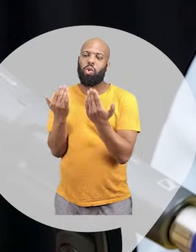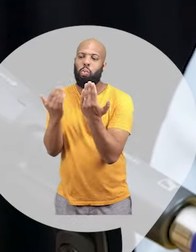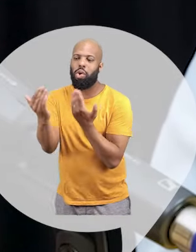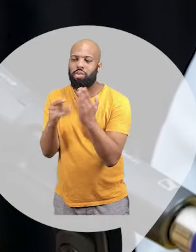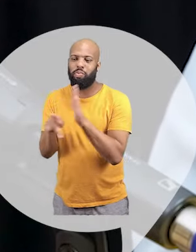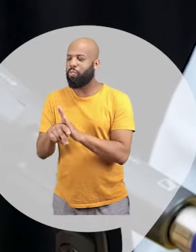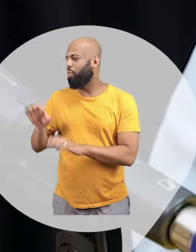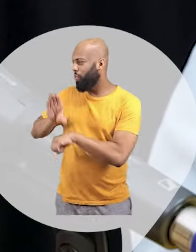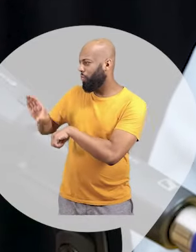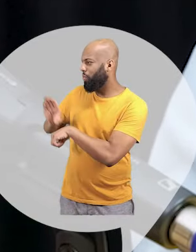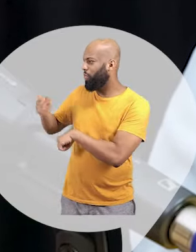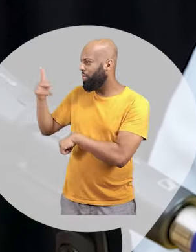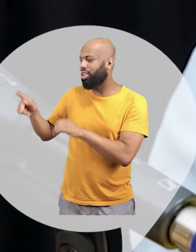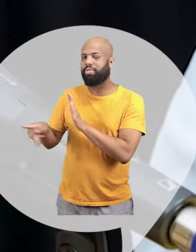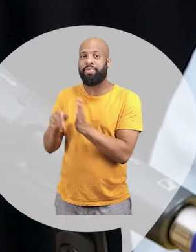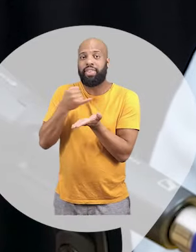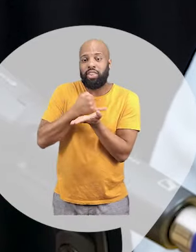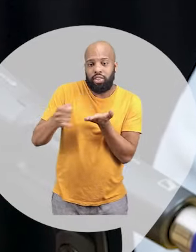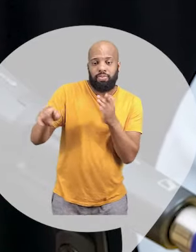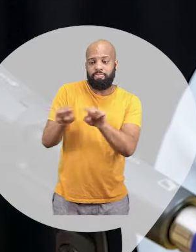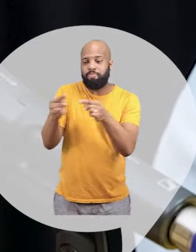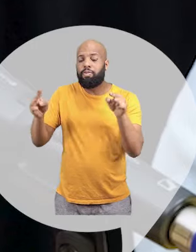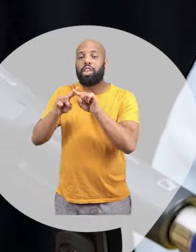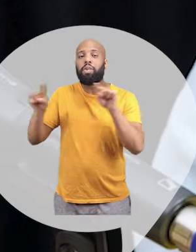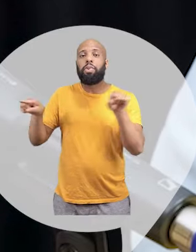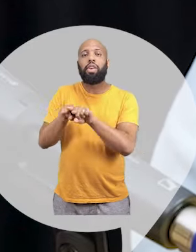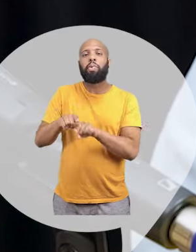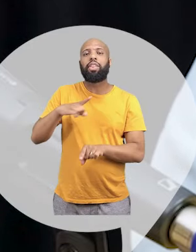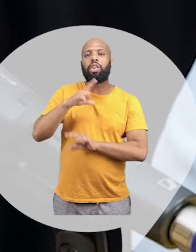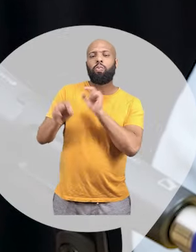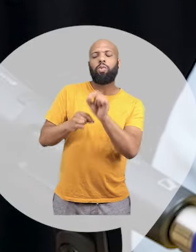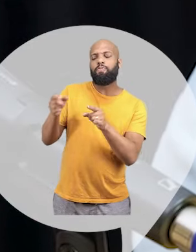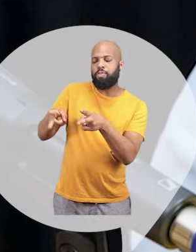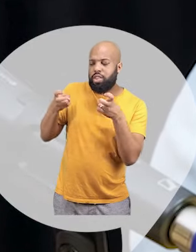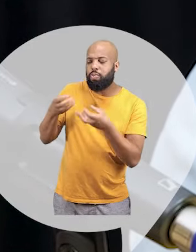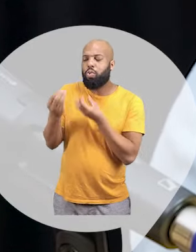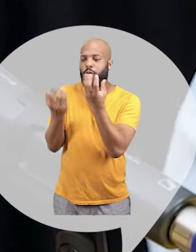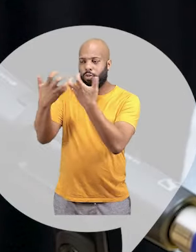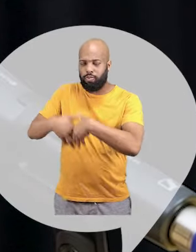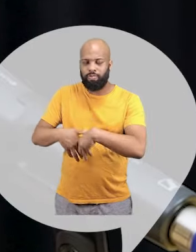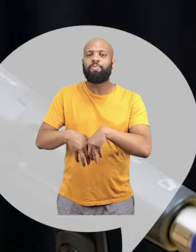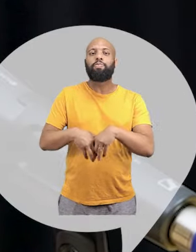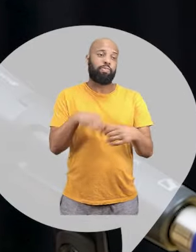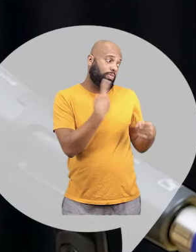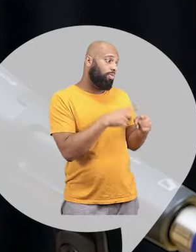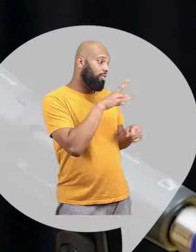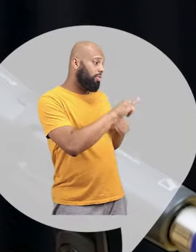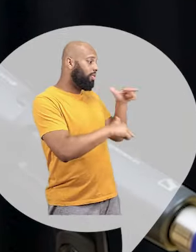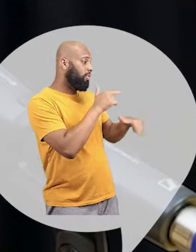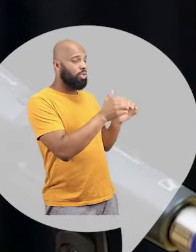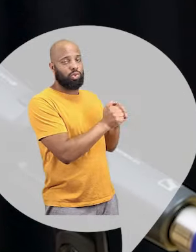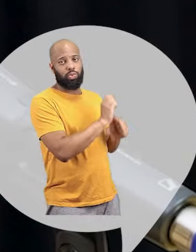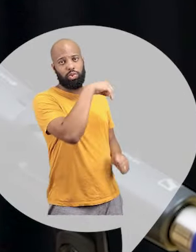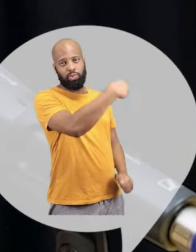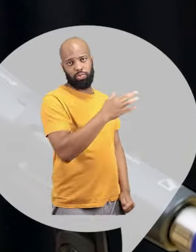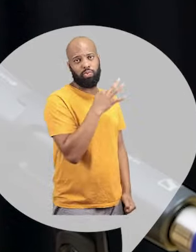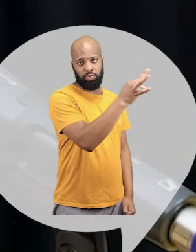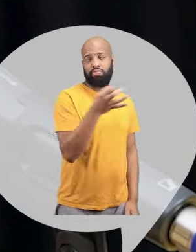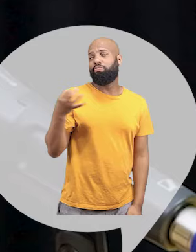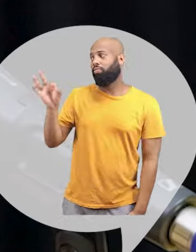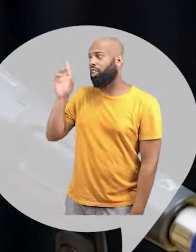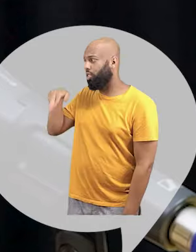obviamente não se compara com o curso né em produção musical mas a gente também consegue ter essa noção assim de como funciona até porque você já trabalha muito